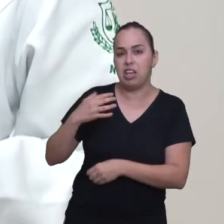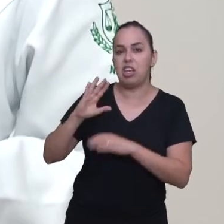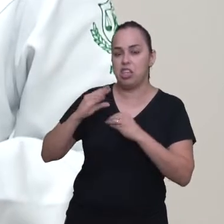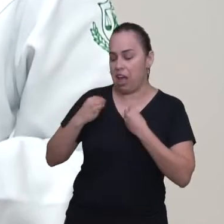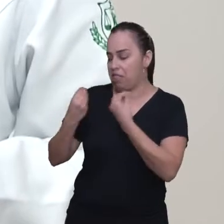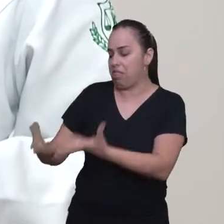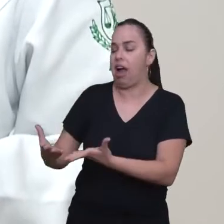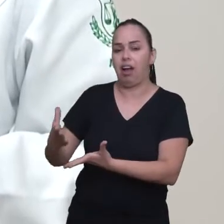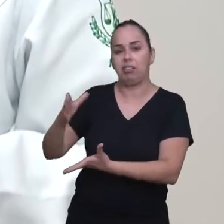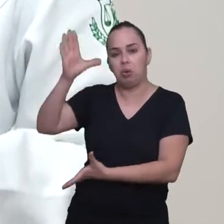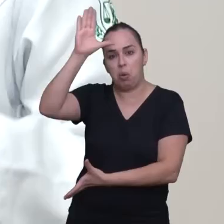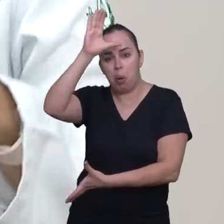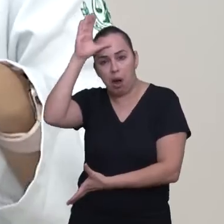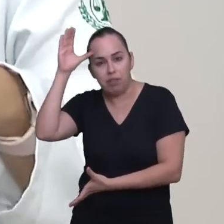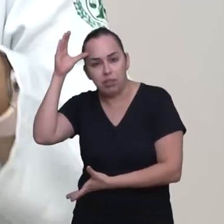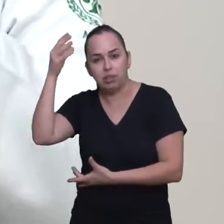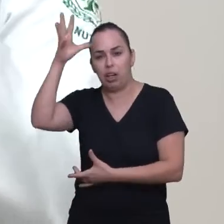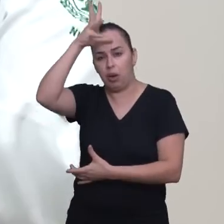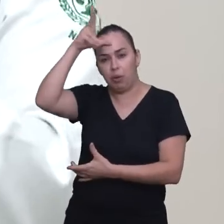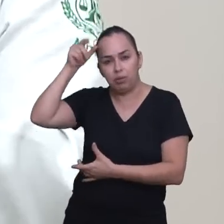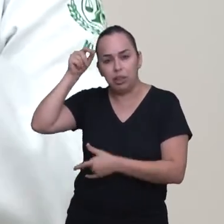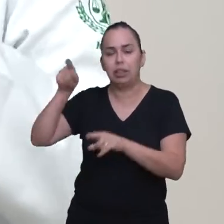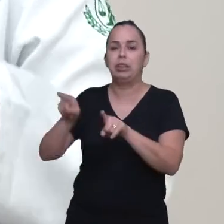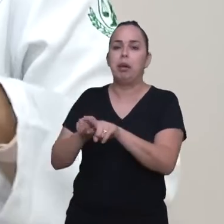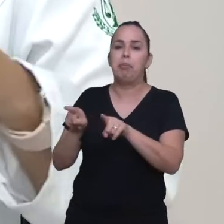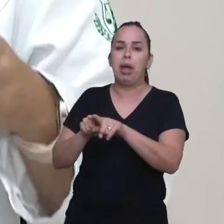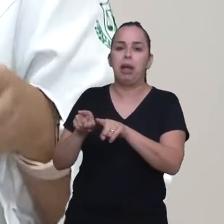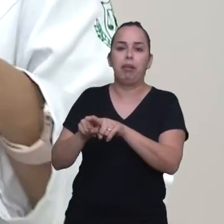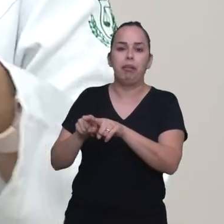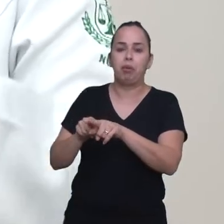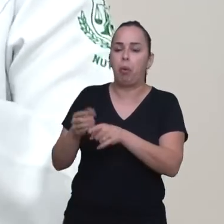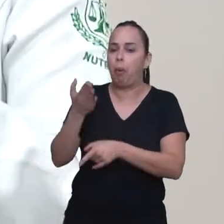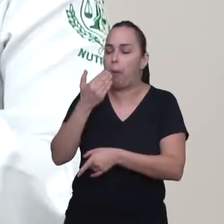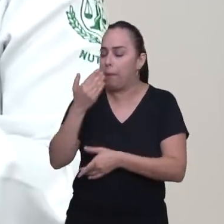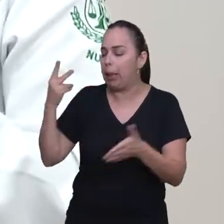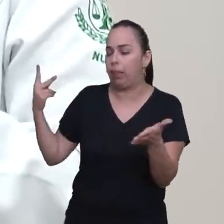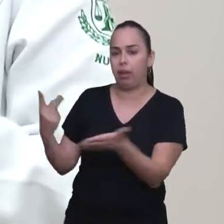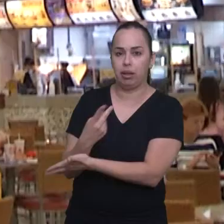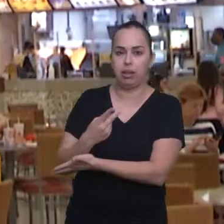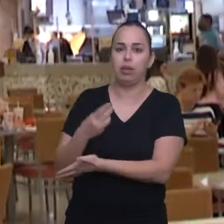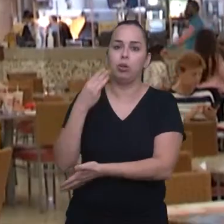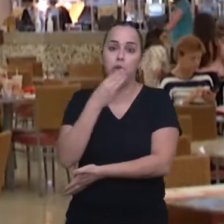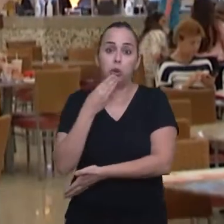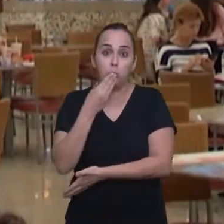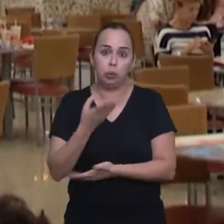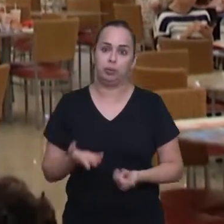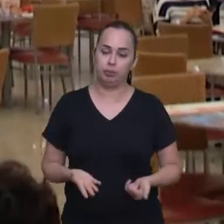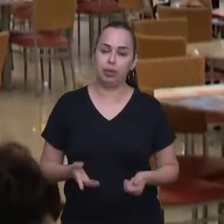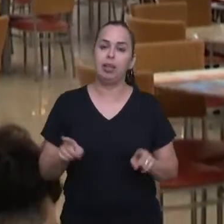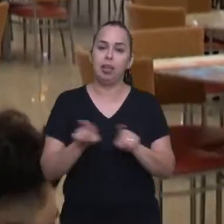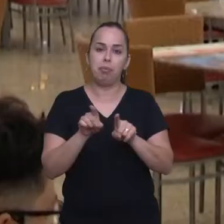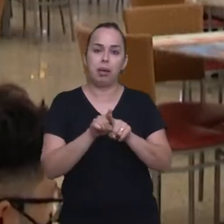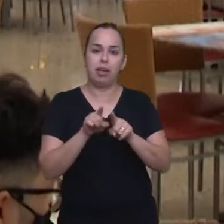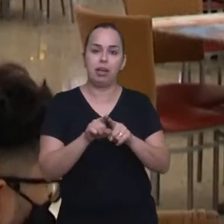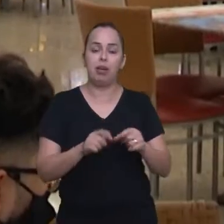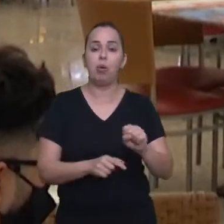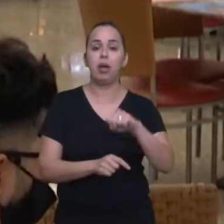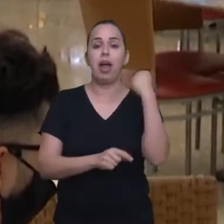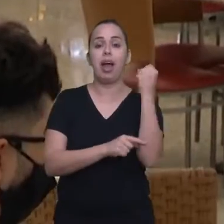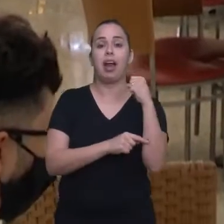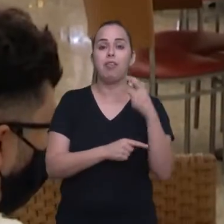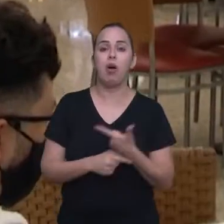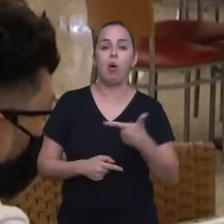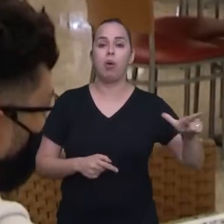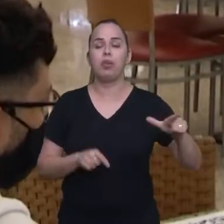bebendo refrigerante, né? Já está comendo uma fritura, já está comendo um doce. Outro fator que pode ter agravado